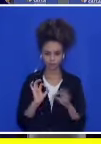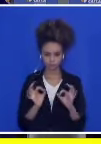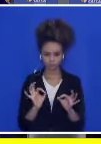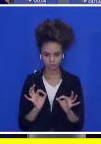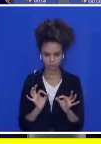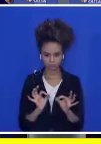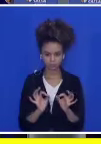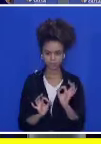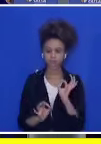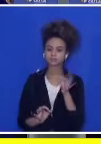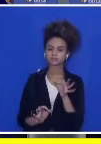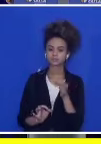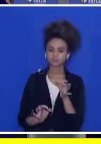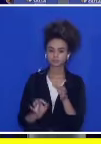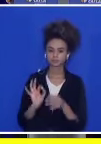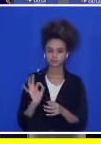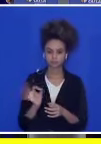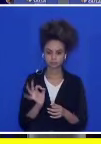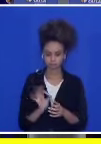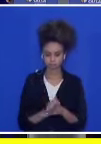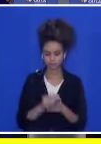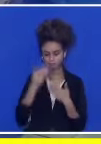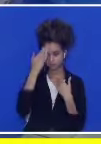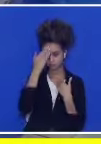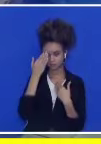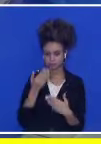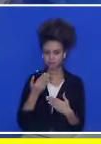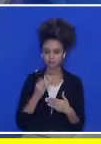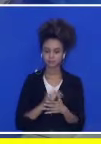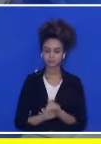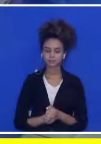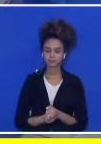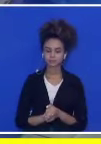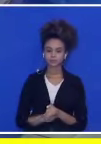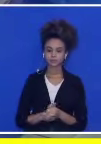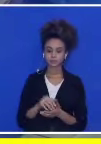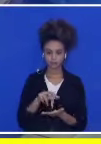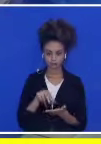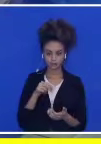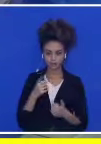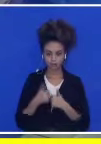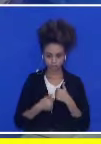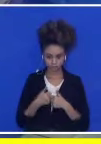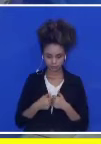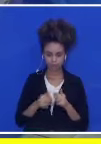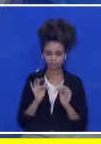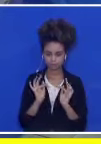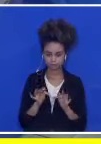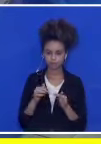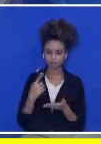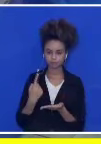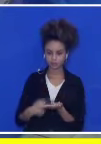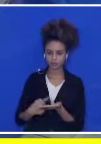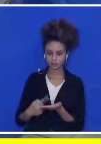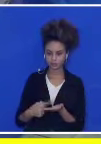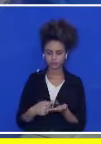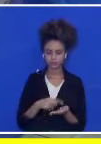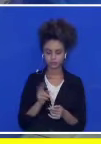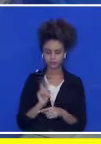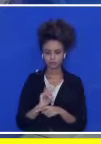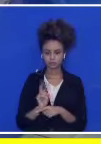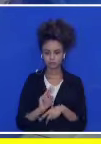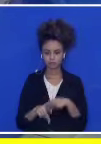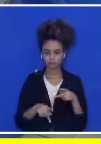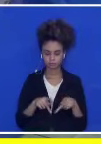confirmam? Sim, confirmo. Sim, confirmo. Obrigado. Sorteio da Time Mania realizado, validado por nossas